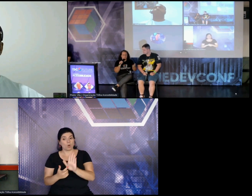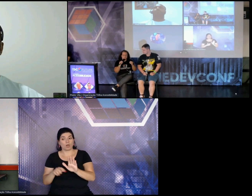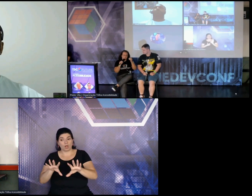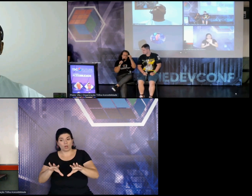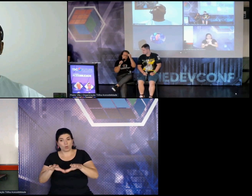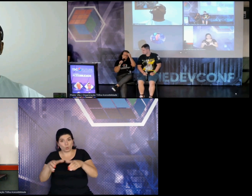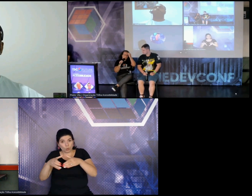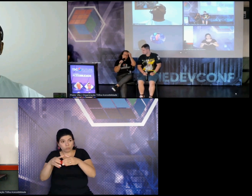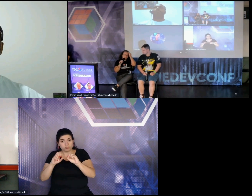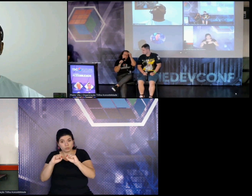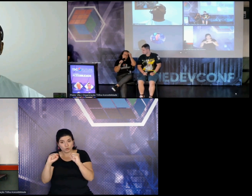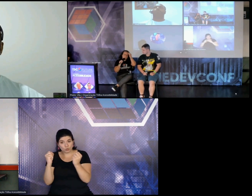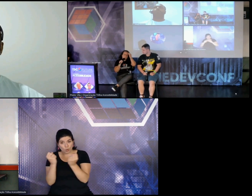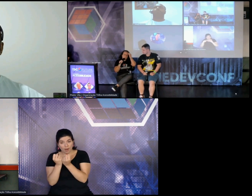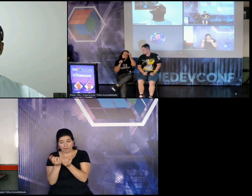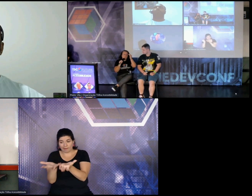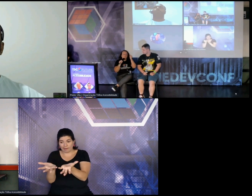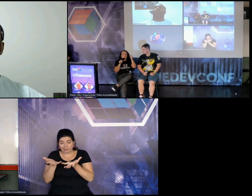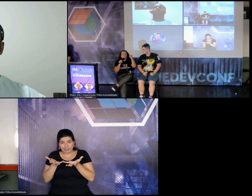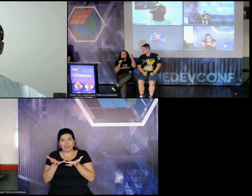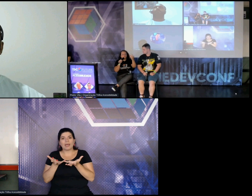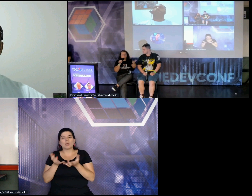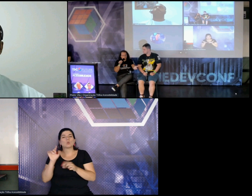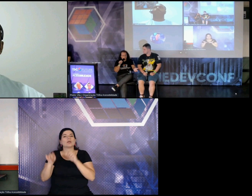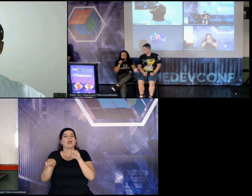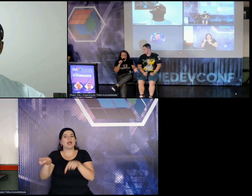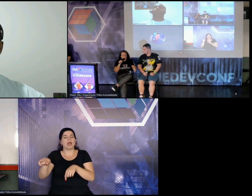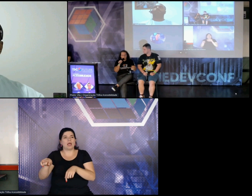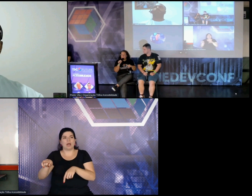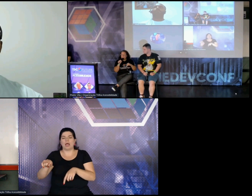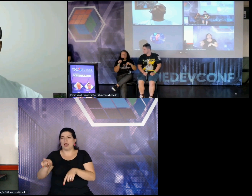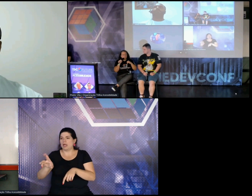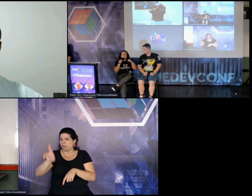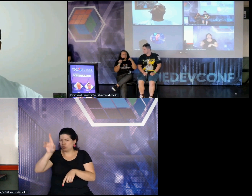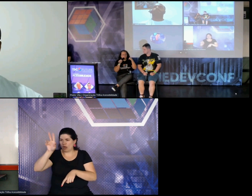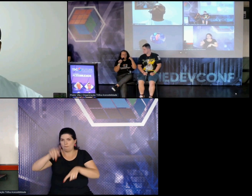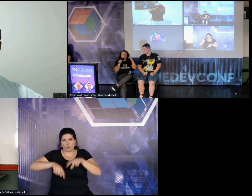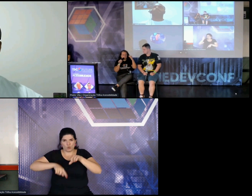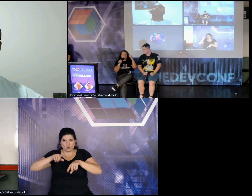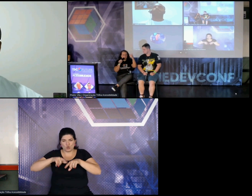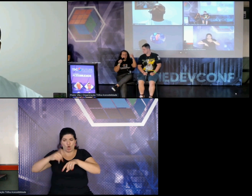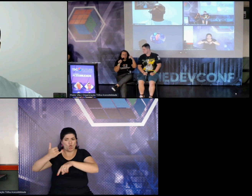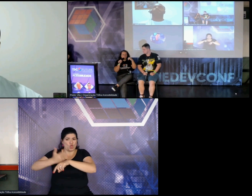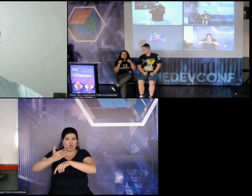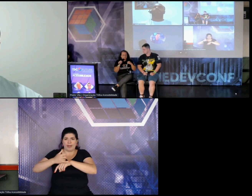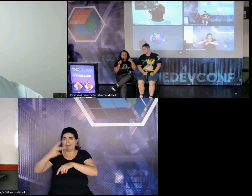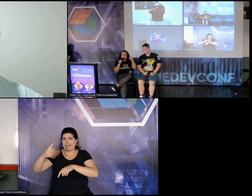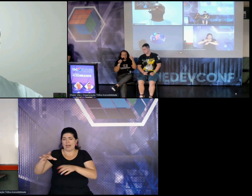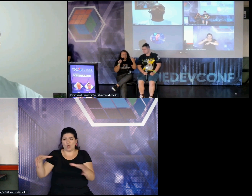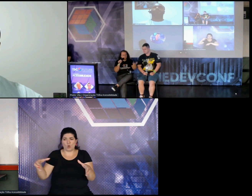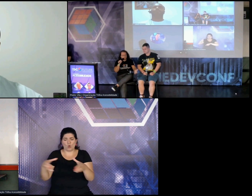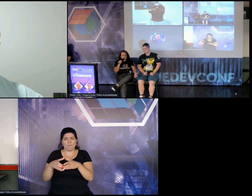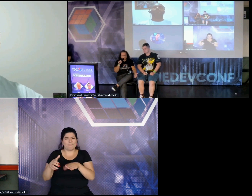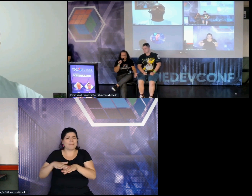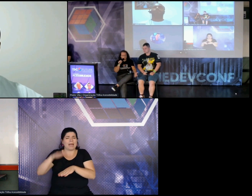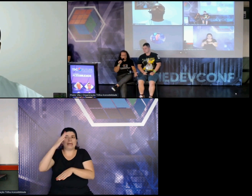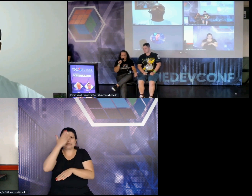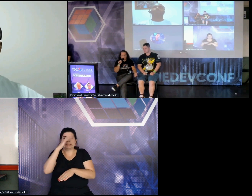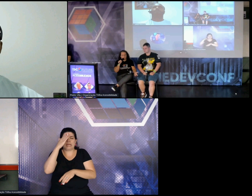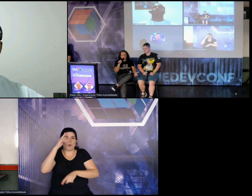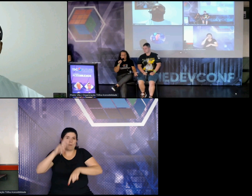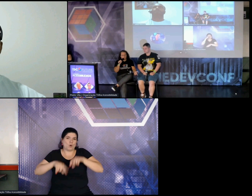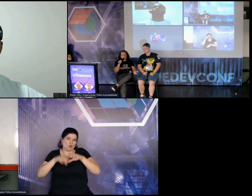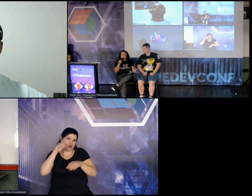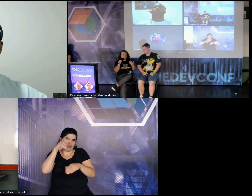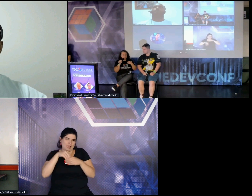squad, né, que a gente, ela é dona do produto, ela é a equipe que mais entende daquele produto dentro